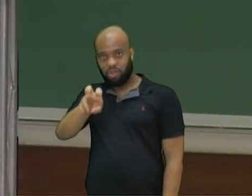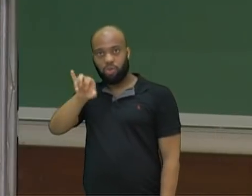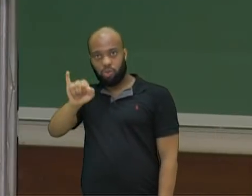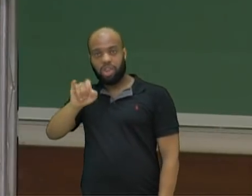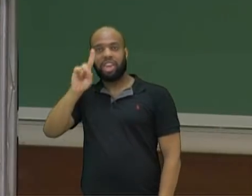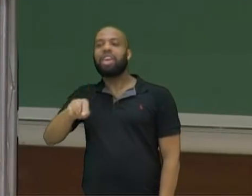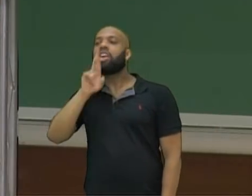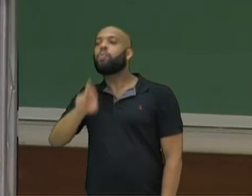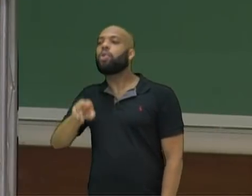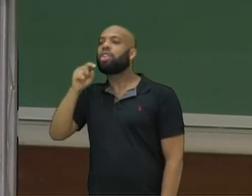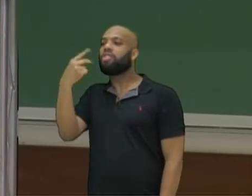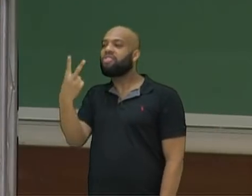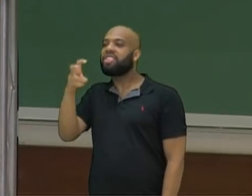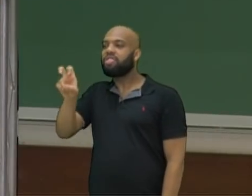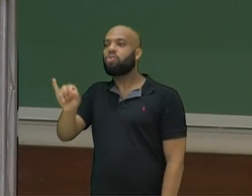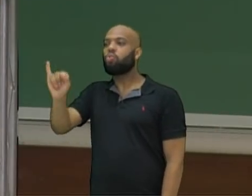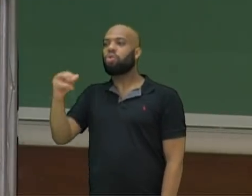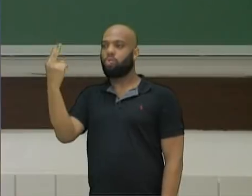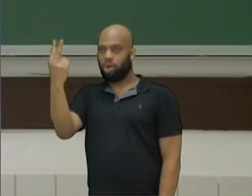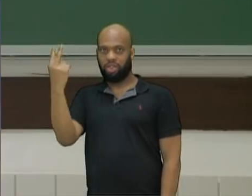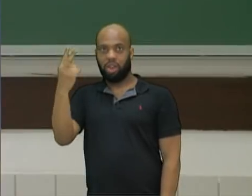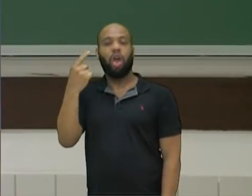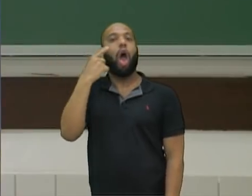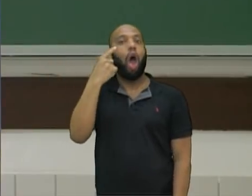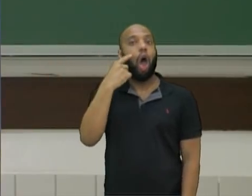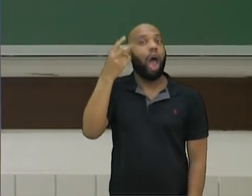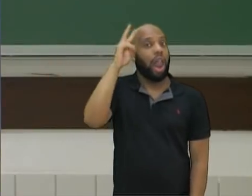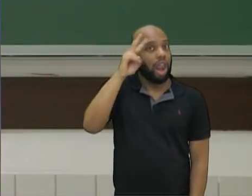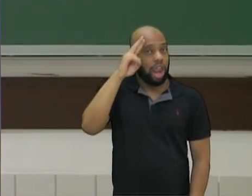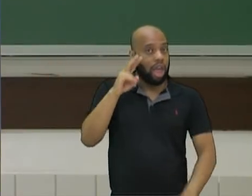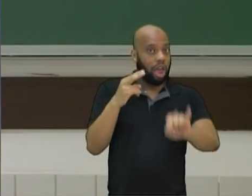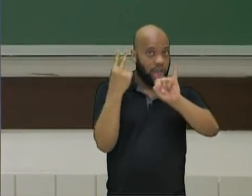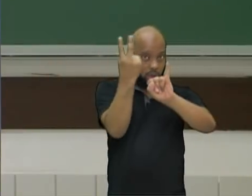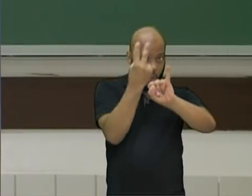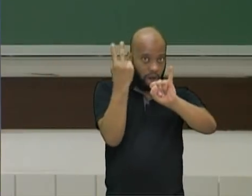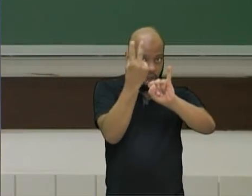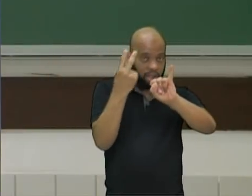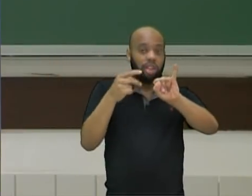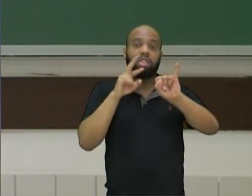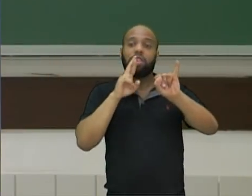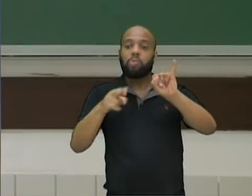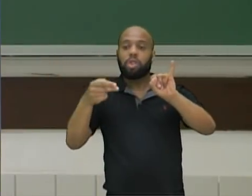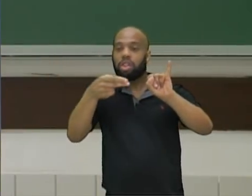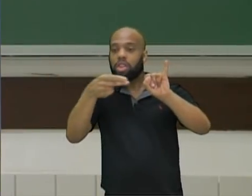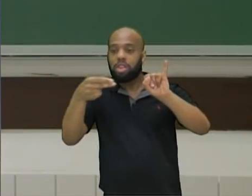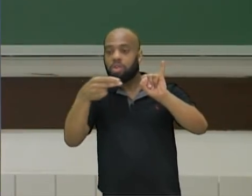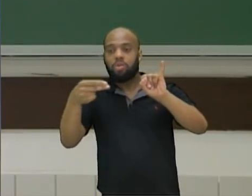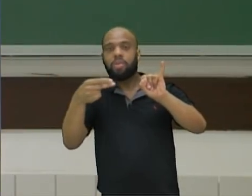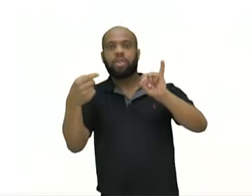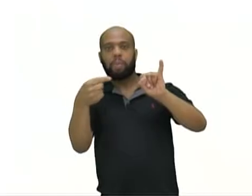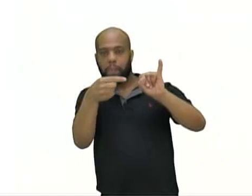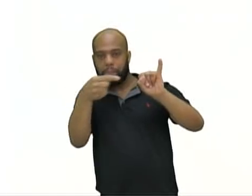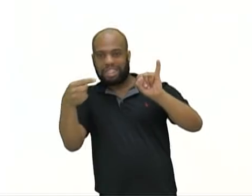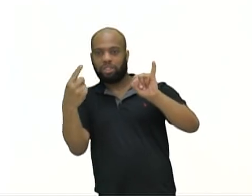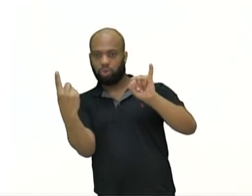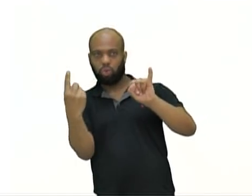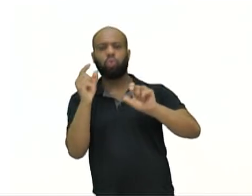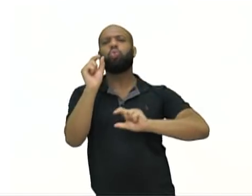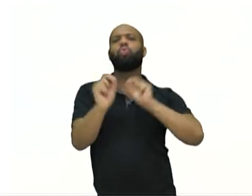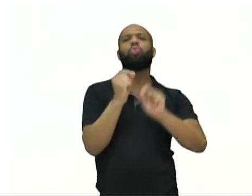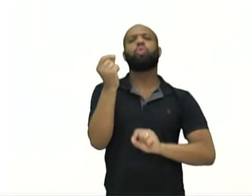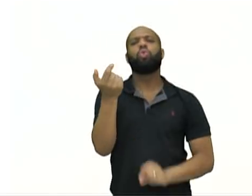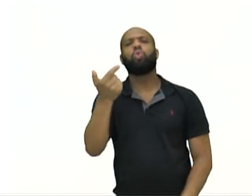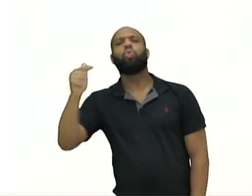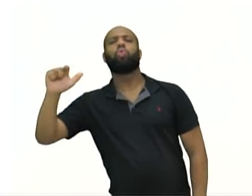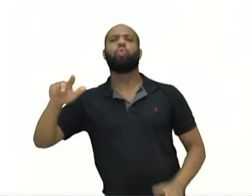quadrado. Lembrando que i ao quadrado vale menos 1. O que eu faço com os demais termos aqui